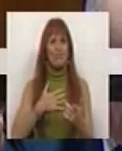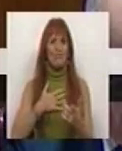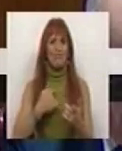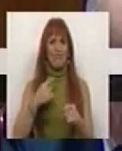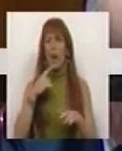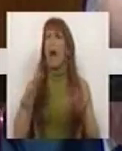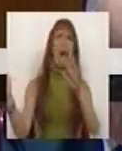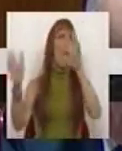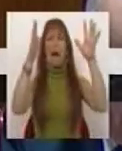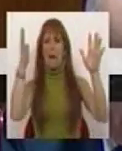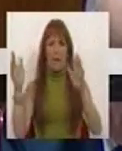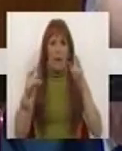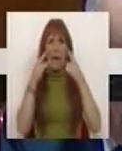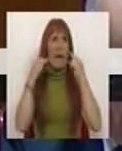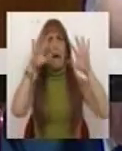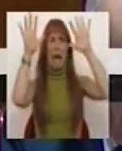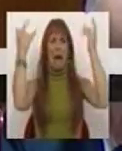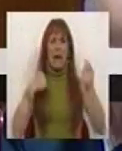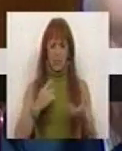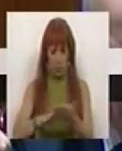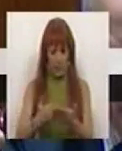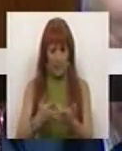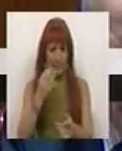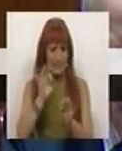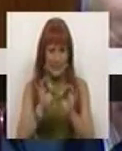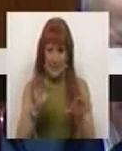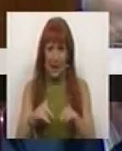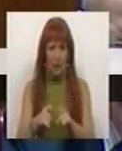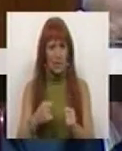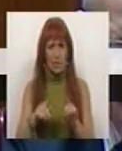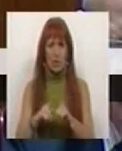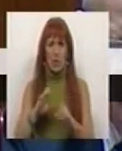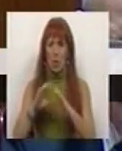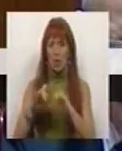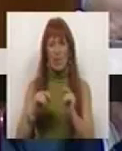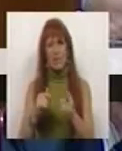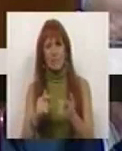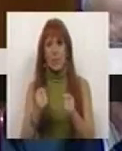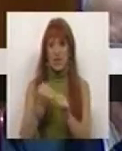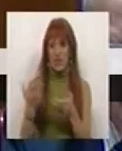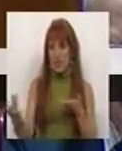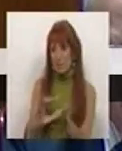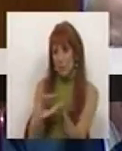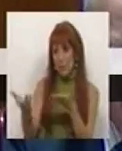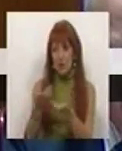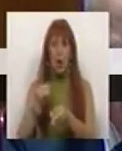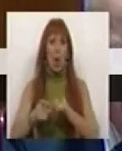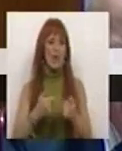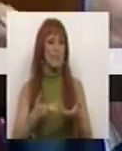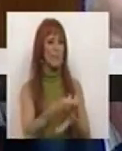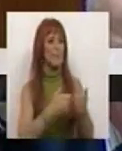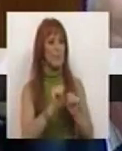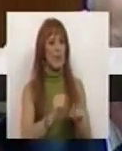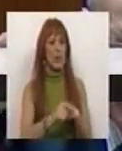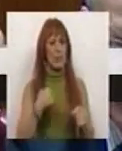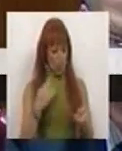de dramatizar aquilo que interpreto como menor comunicação entre serviços do que aquilo que é a relação